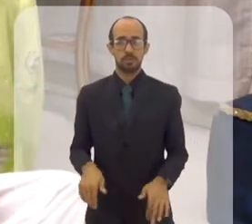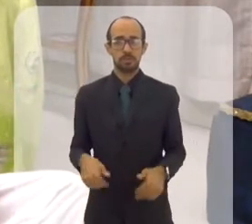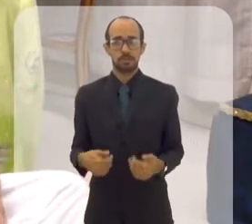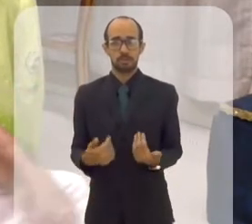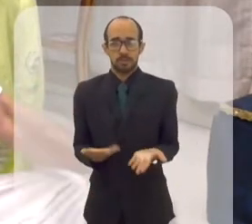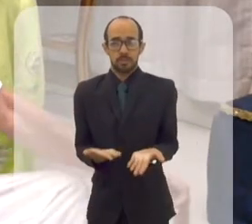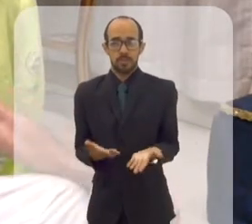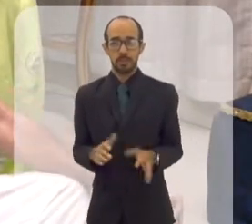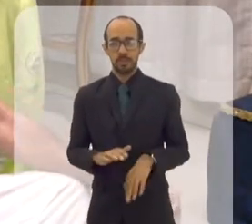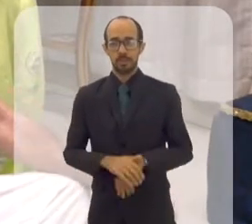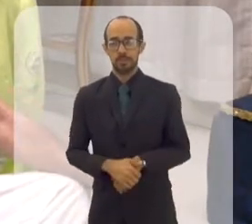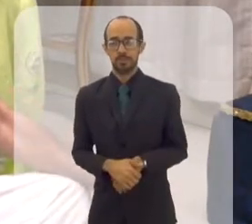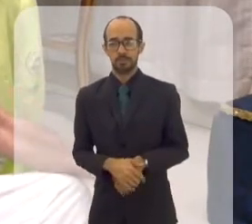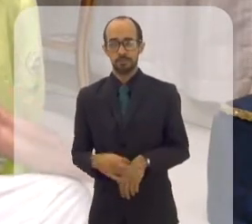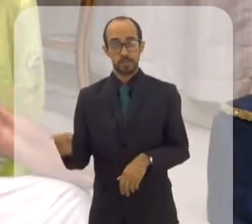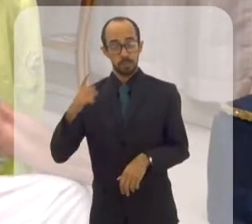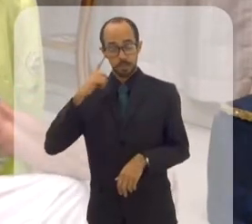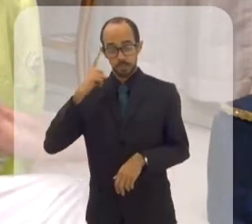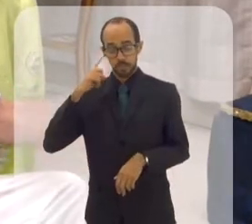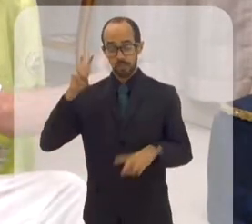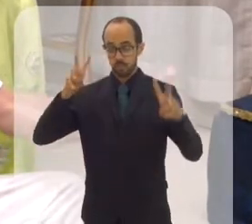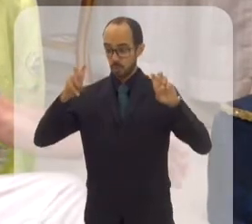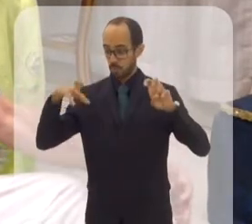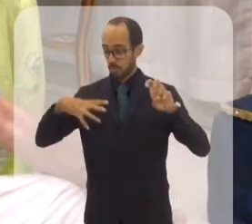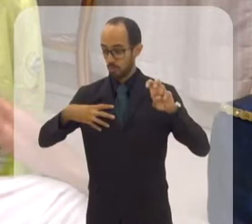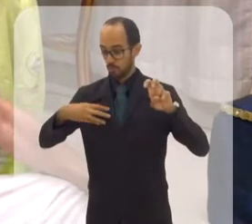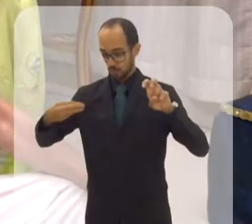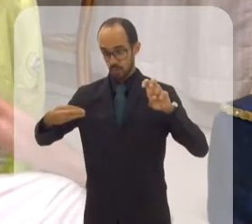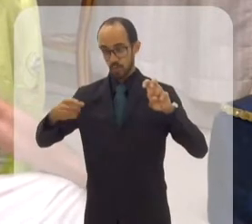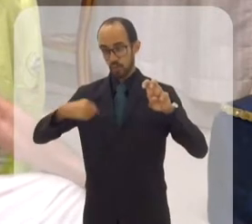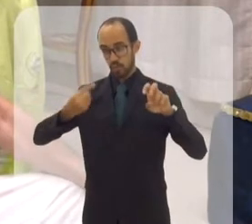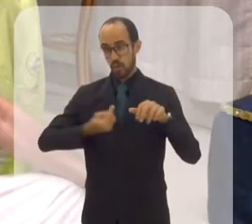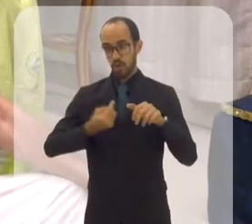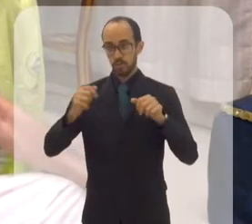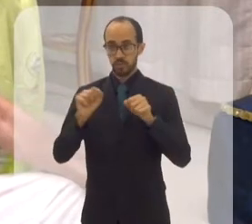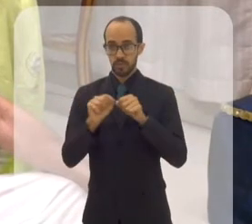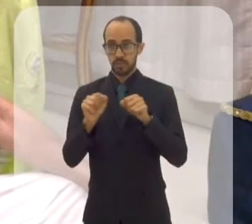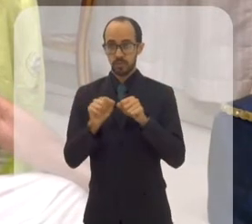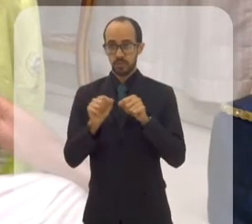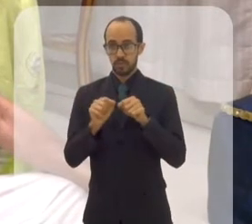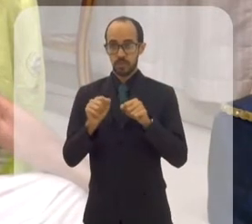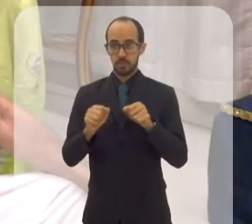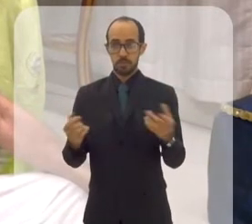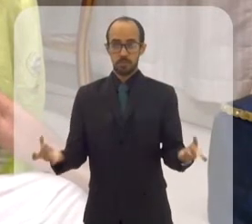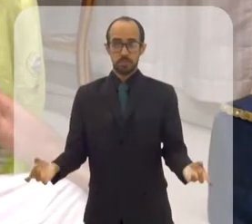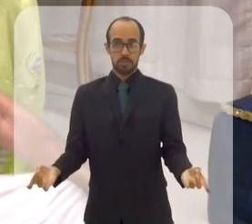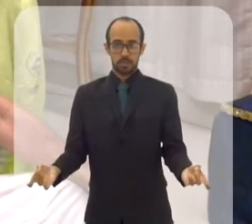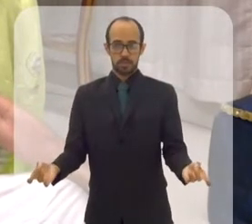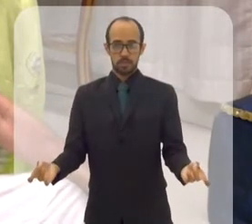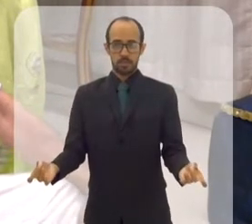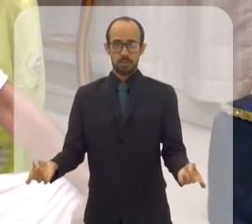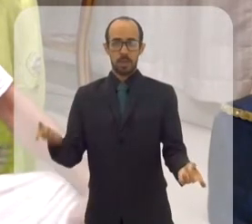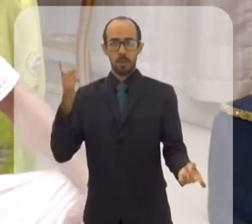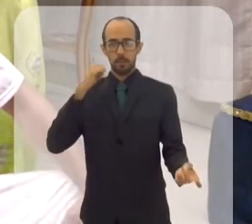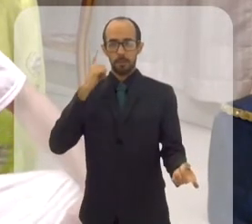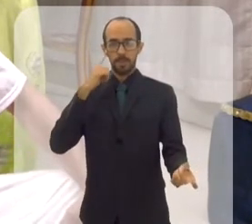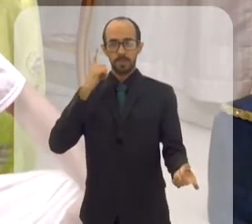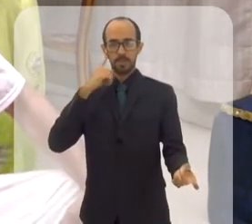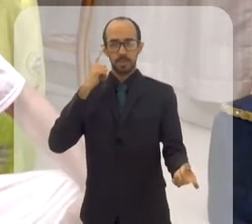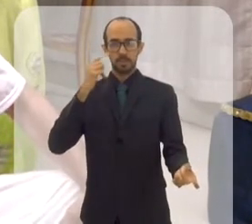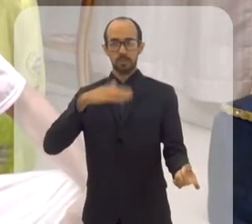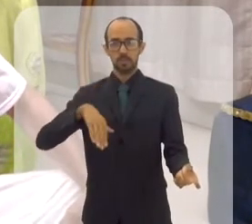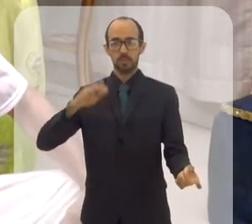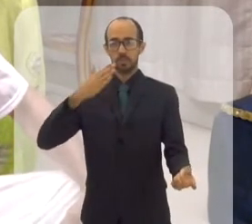ele almoçou? Então, você está meditando no seu filho, está meditando na pessoa. Nós praticamos a meditação meditando nas formas